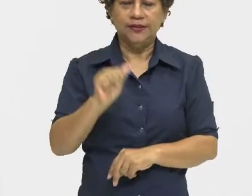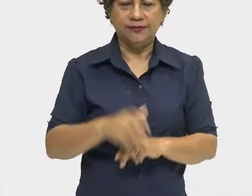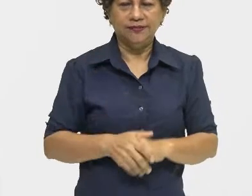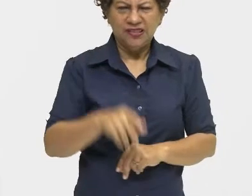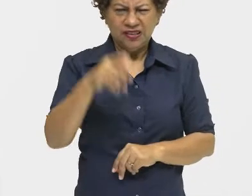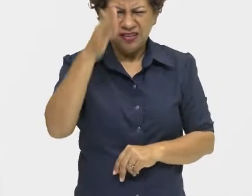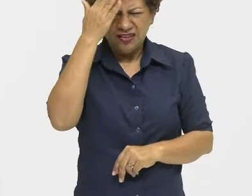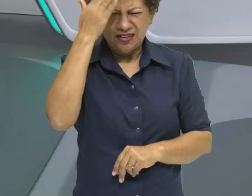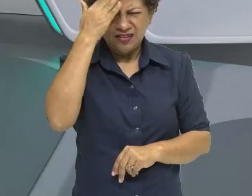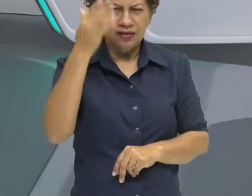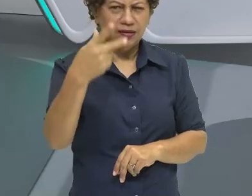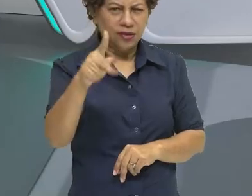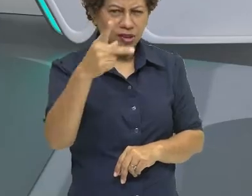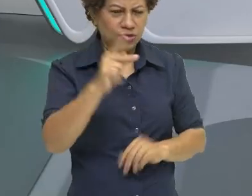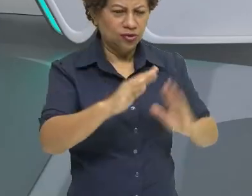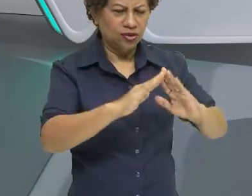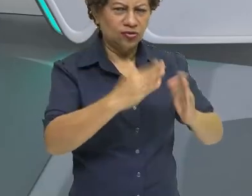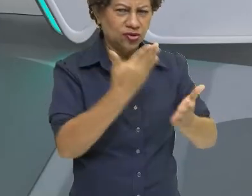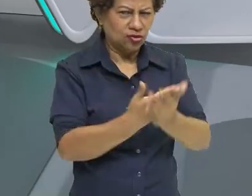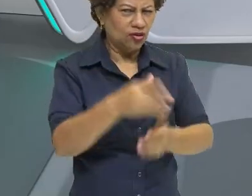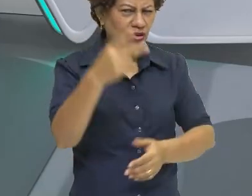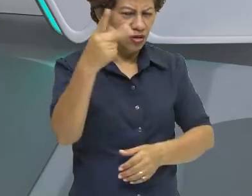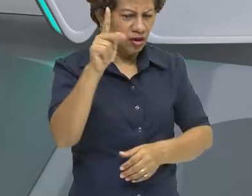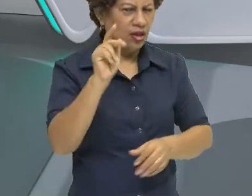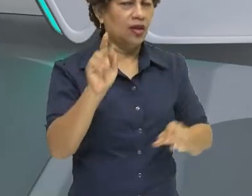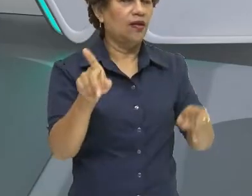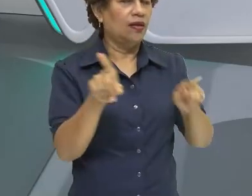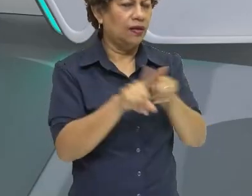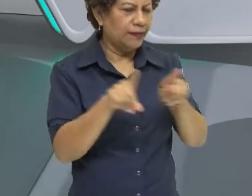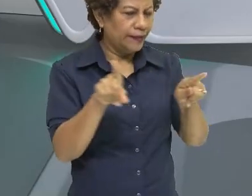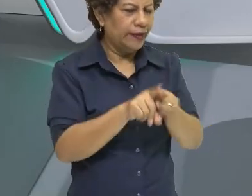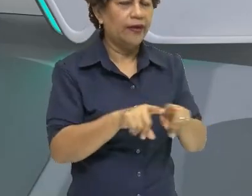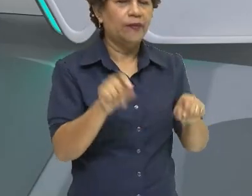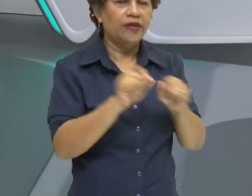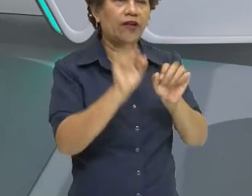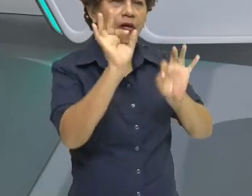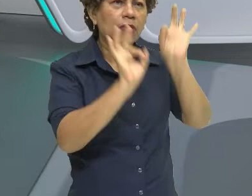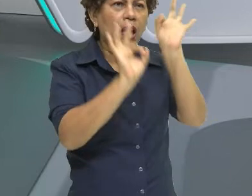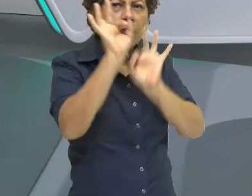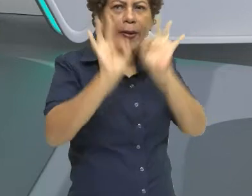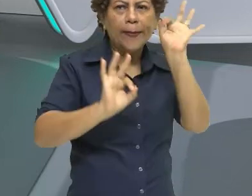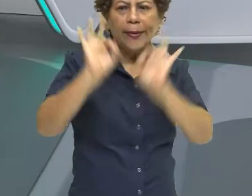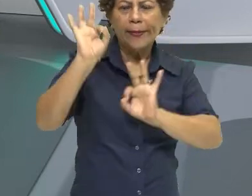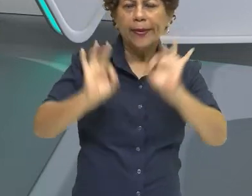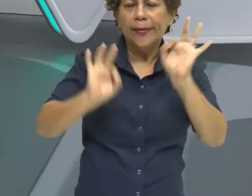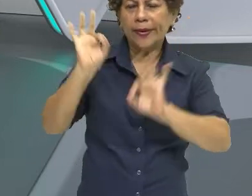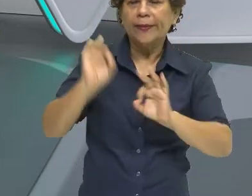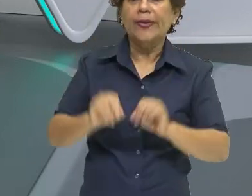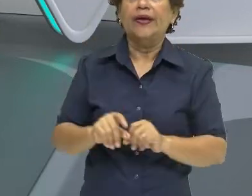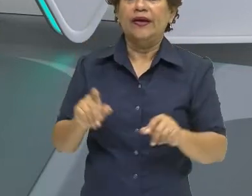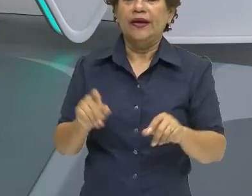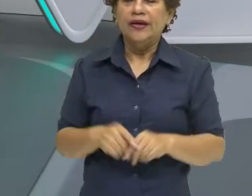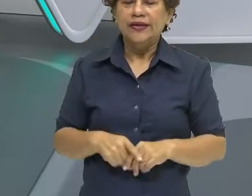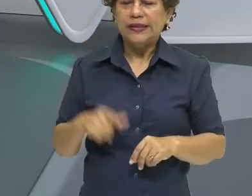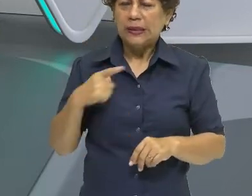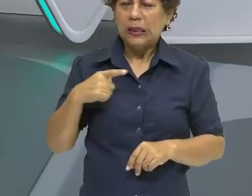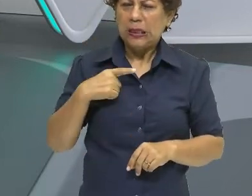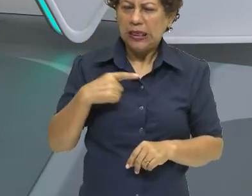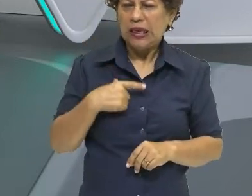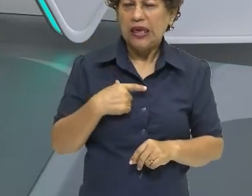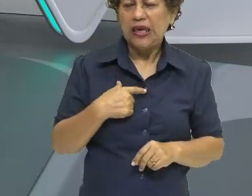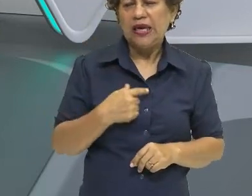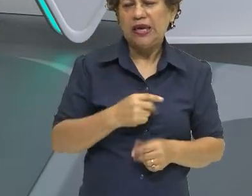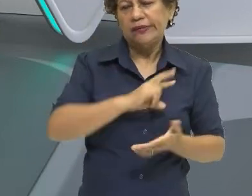fazem a festa junina, né? Com toda aquela ornamentação, e tem ciranda, e tem quadrilha, e